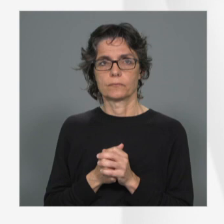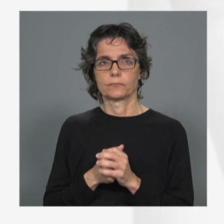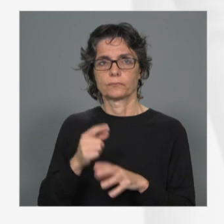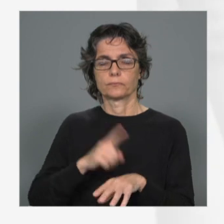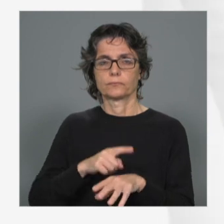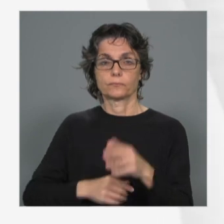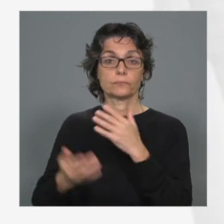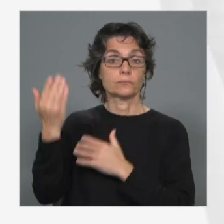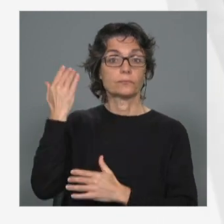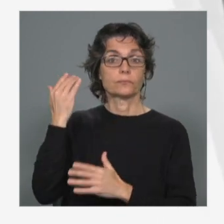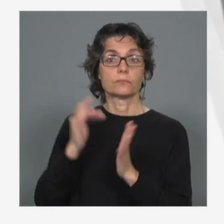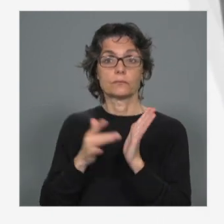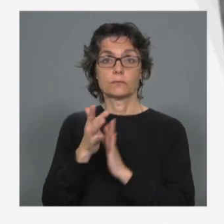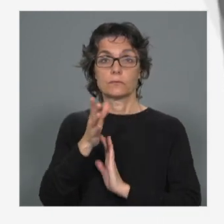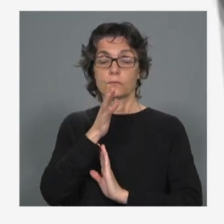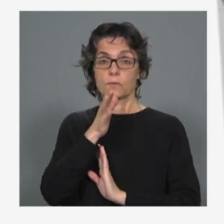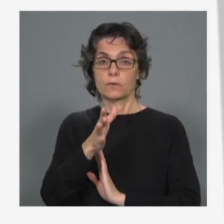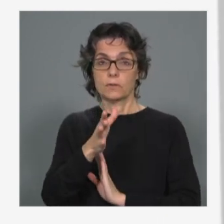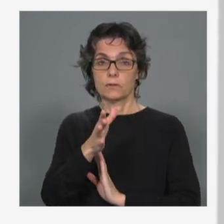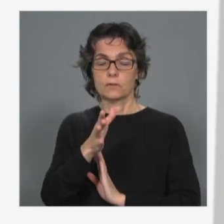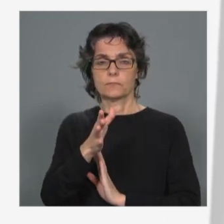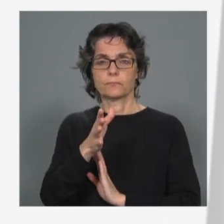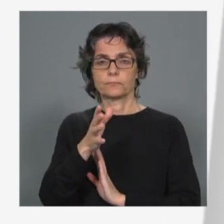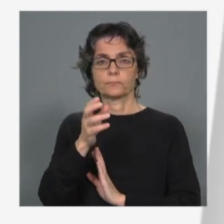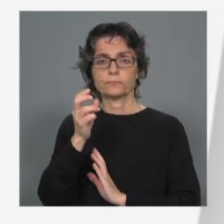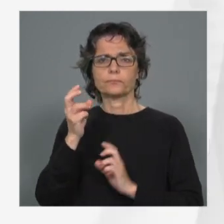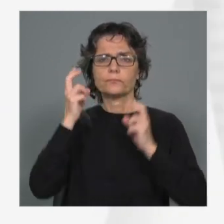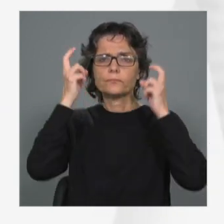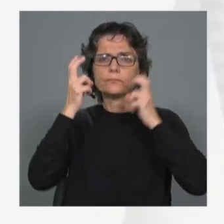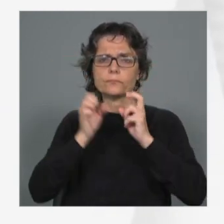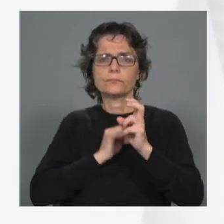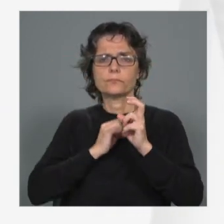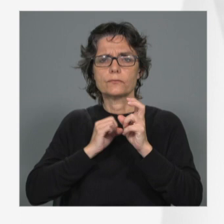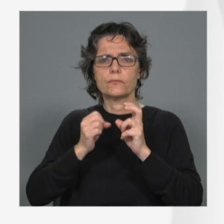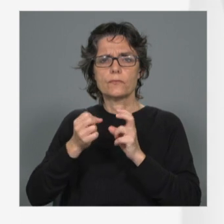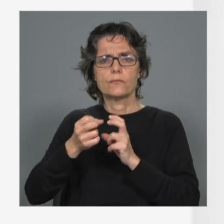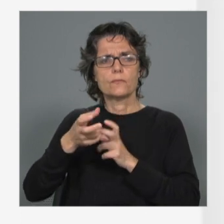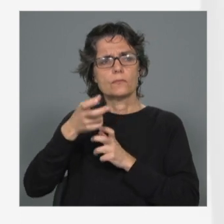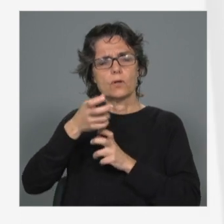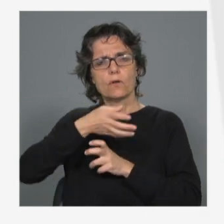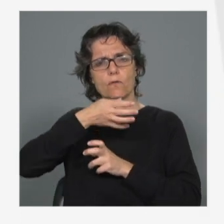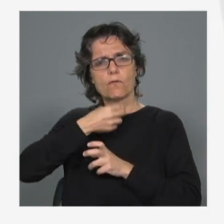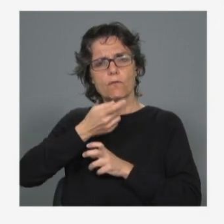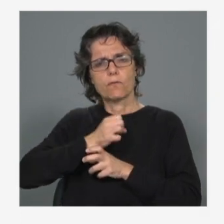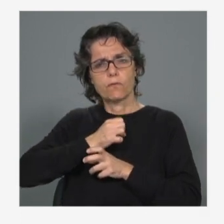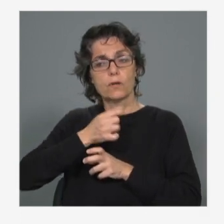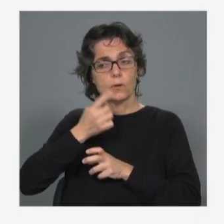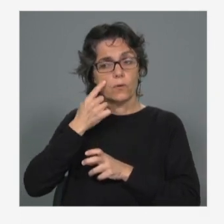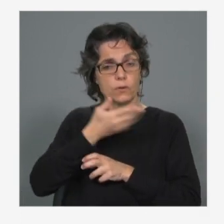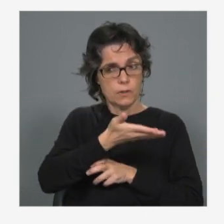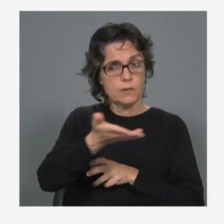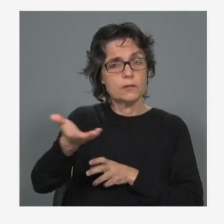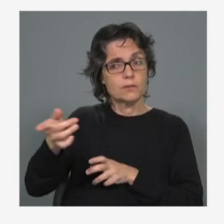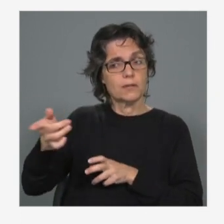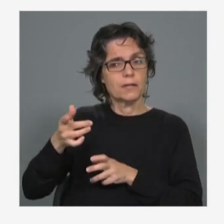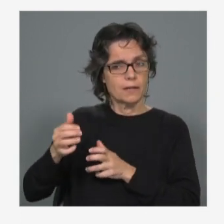Naquele tempo disse Jesus: as minhas ovelhas escutam a minha voz, eu conheço as minhas ovelhas e